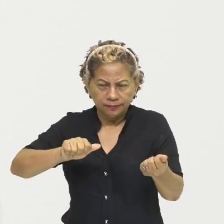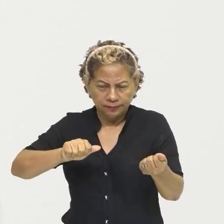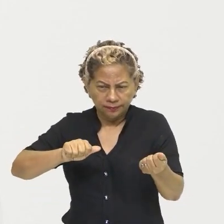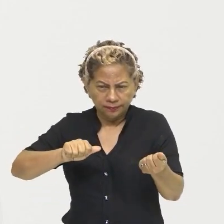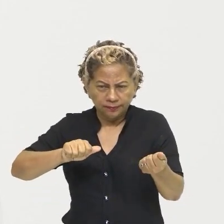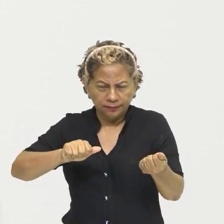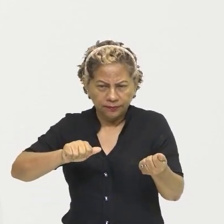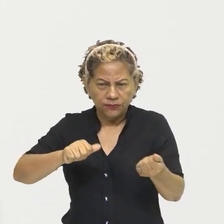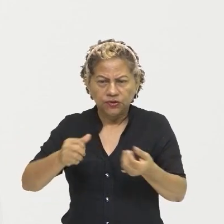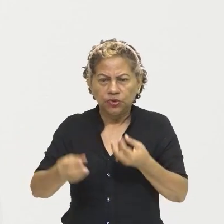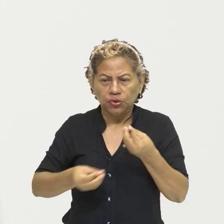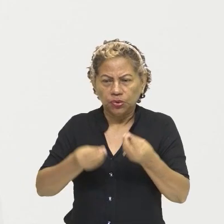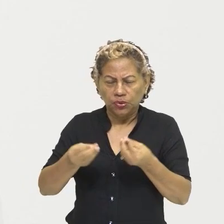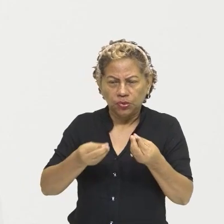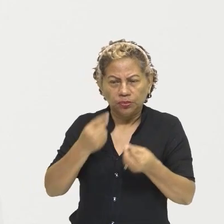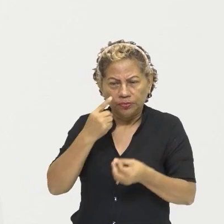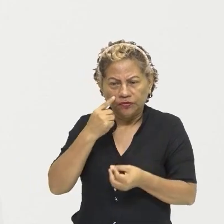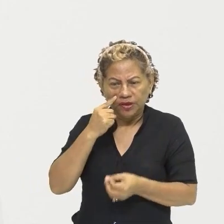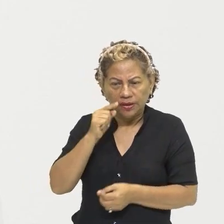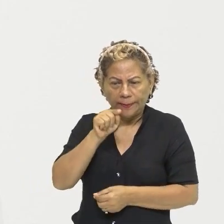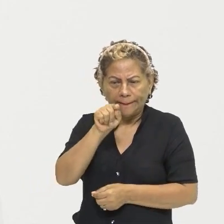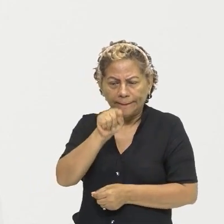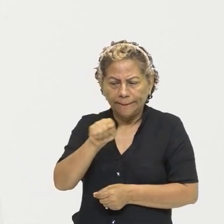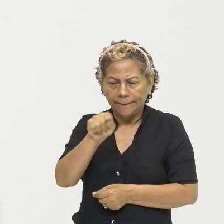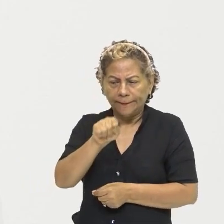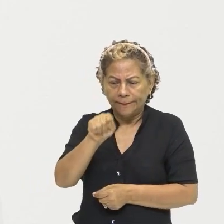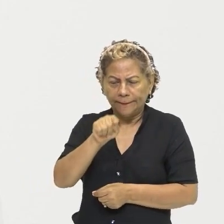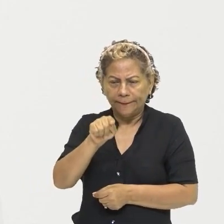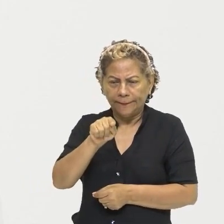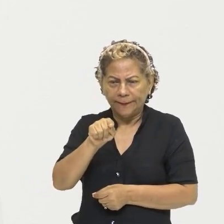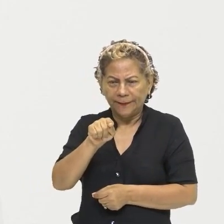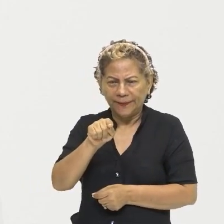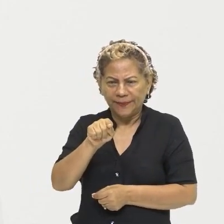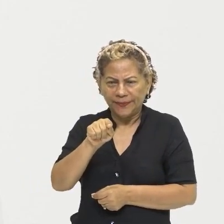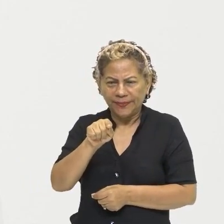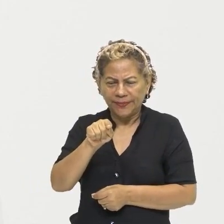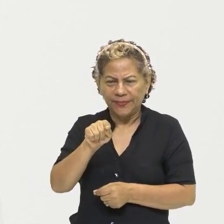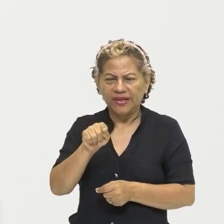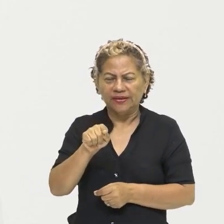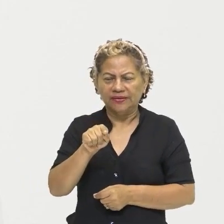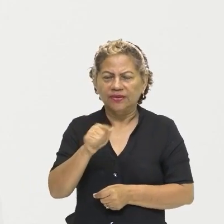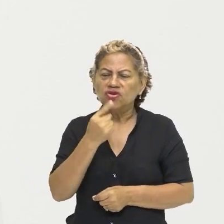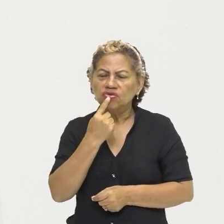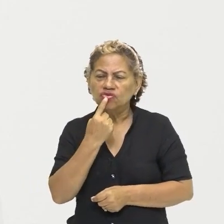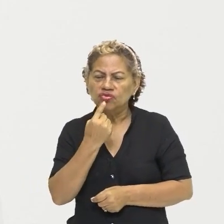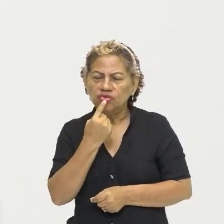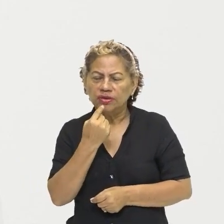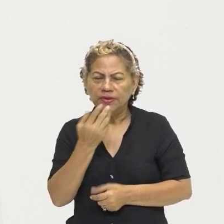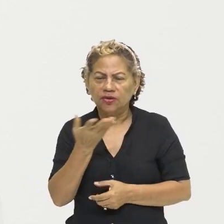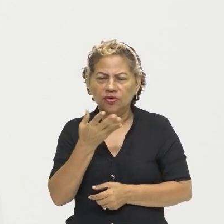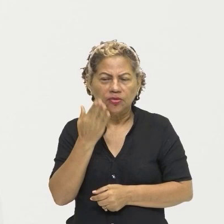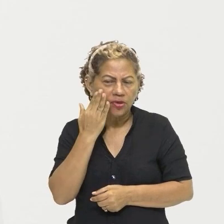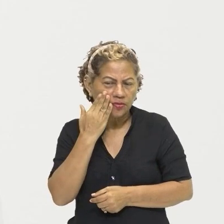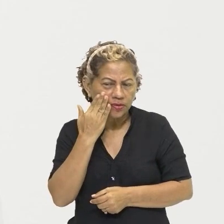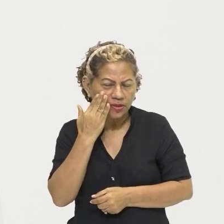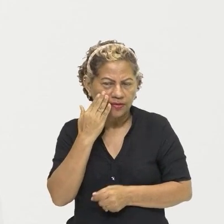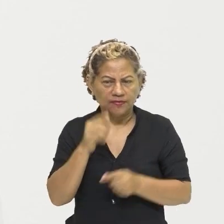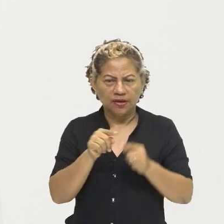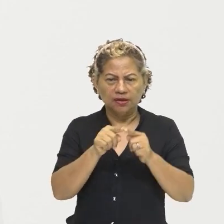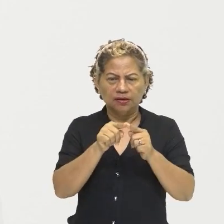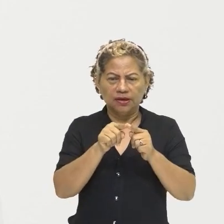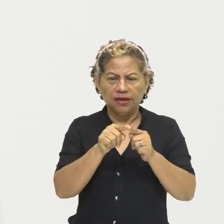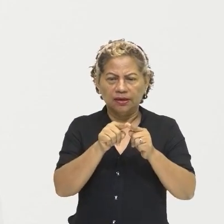nossa estrela, tá? Esse pontinho preto que está aqui, ó, em um dos focos da elipse. Eu estou pintando ele de vermelho agora aí. Ficou